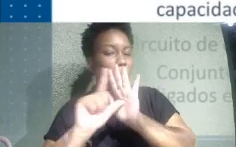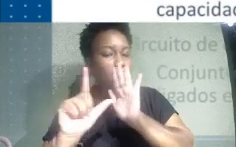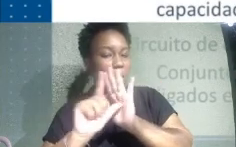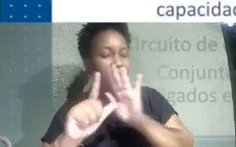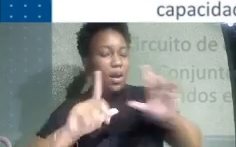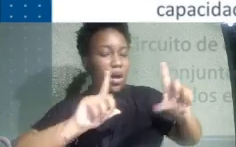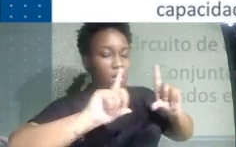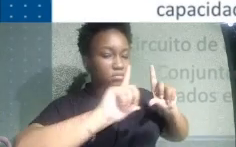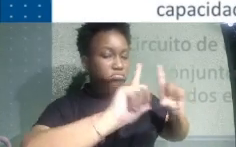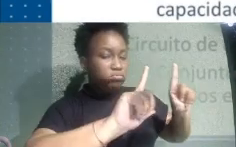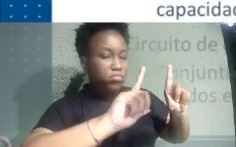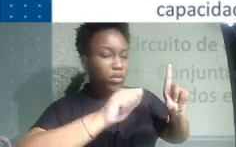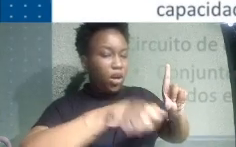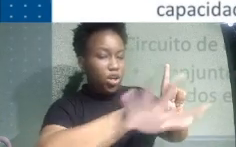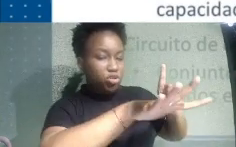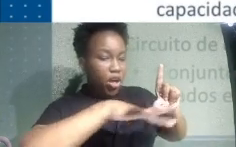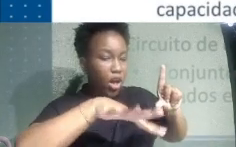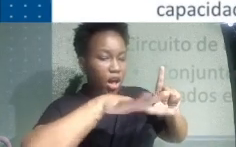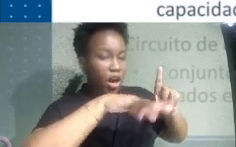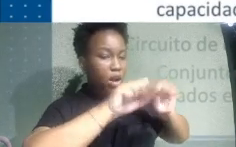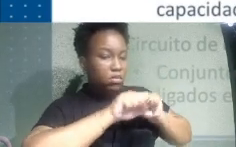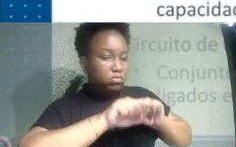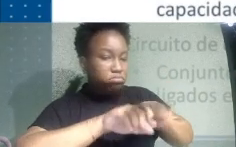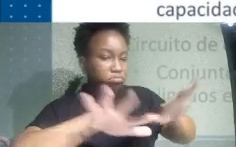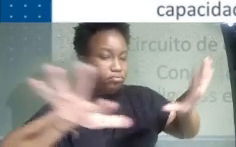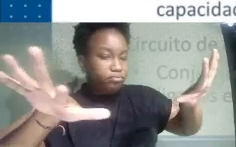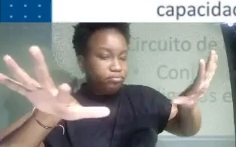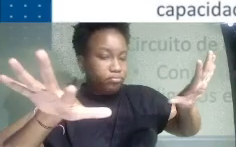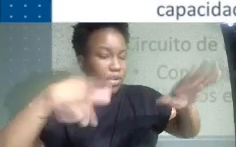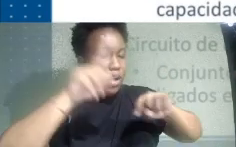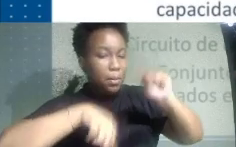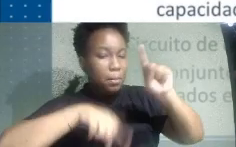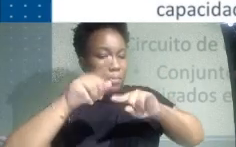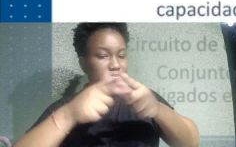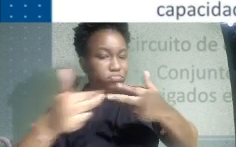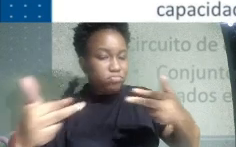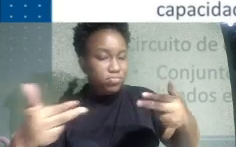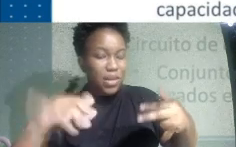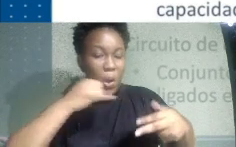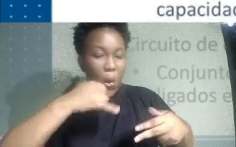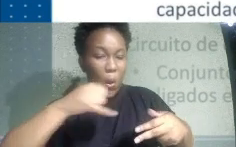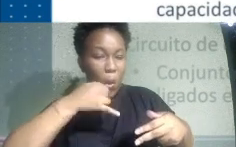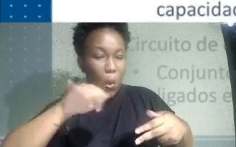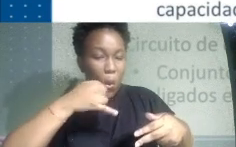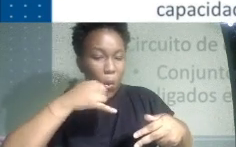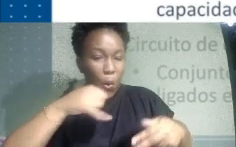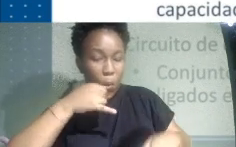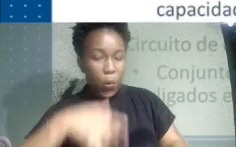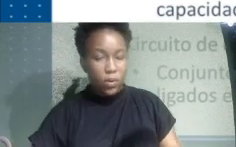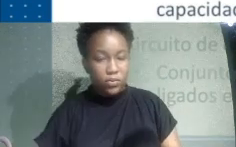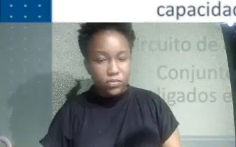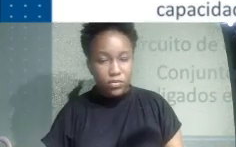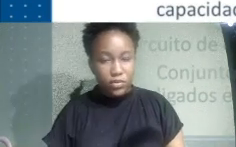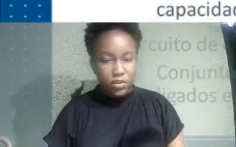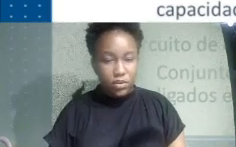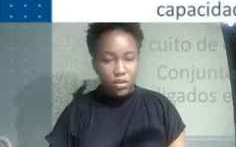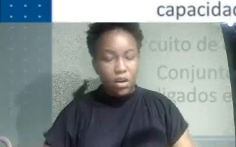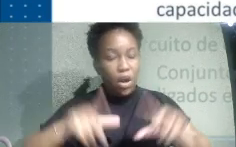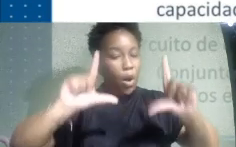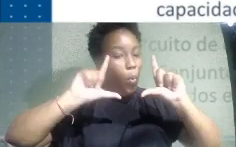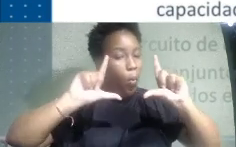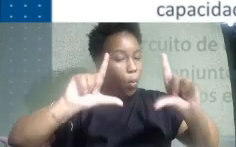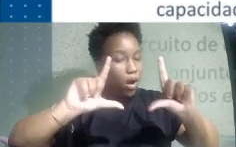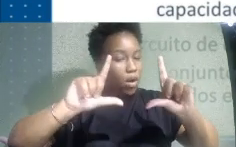quadro geral, tá? Então, o circuito de distribuição são todos os equipamentos presentes entre esses dois. Quadro de medição,